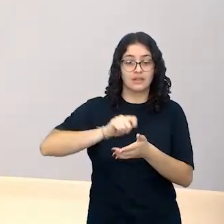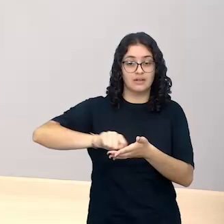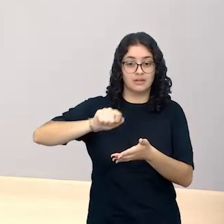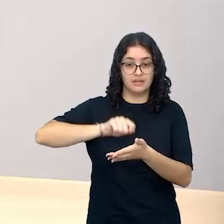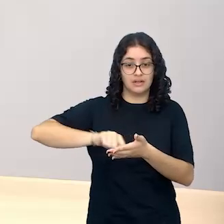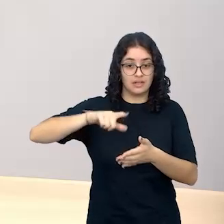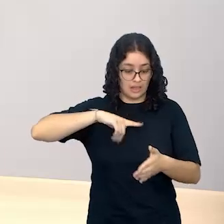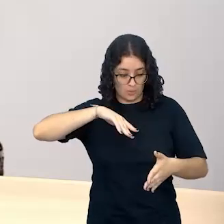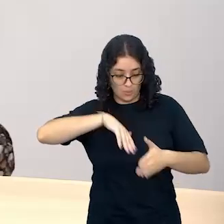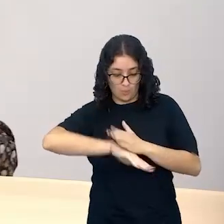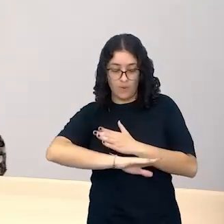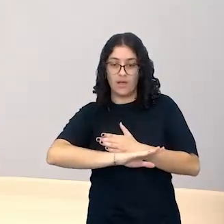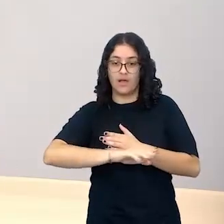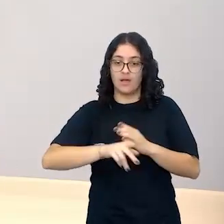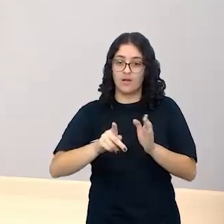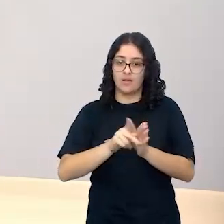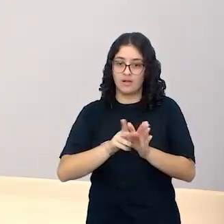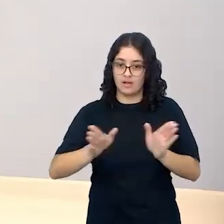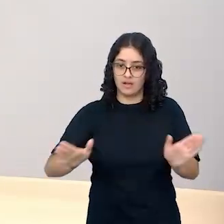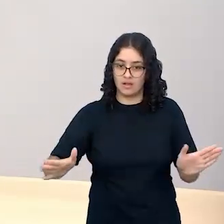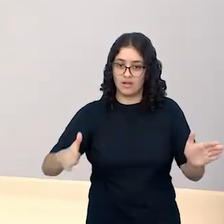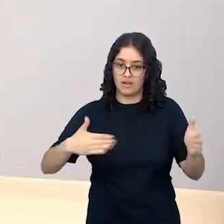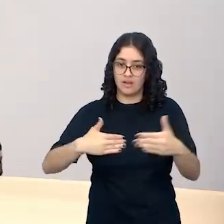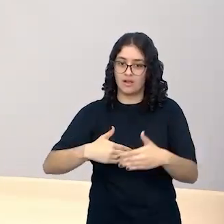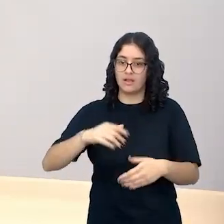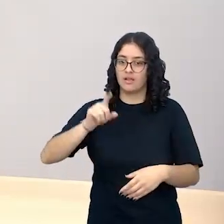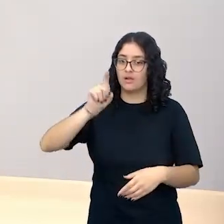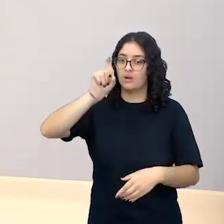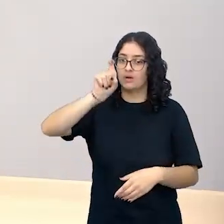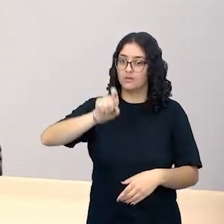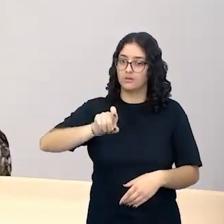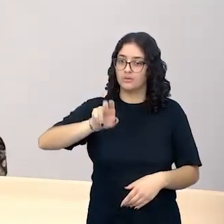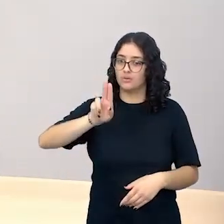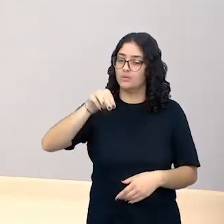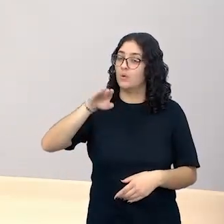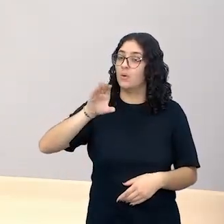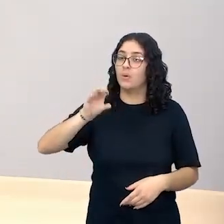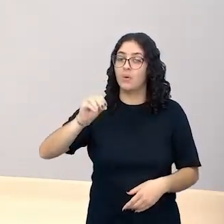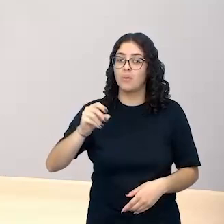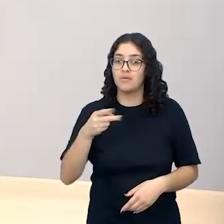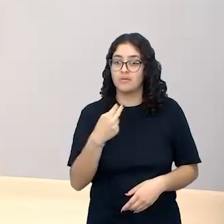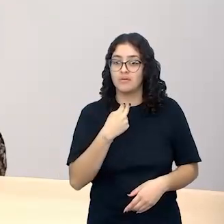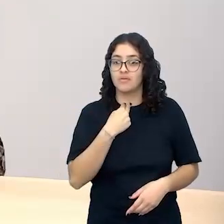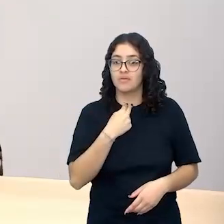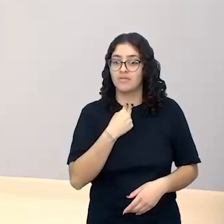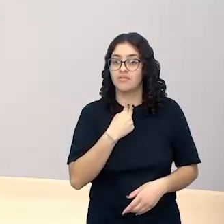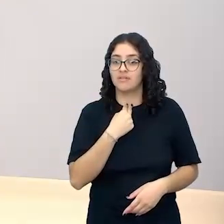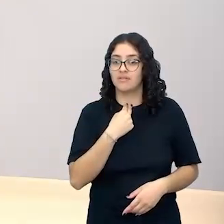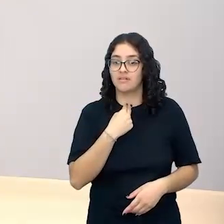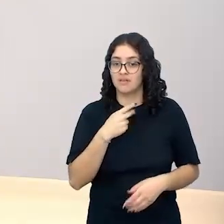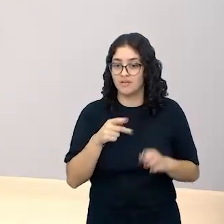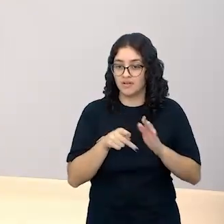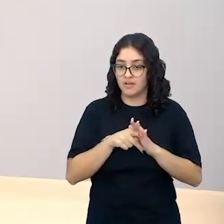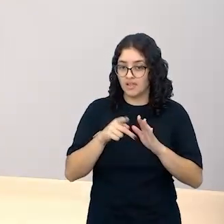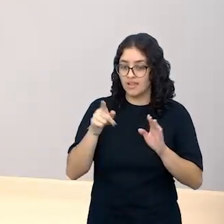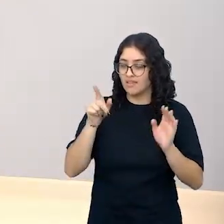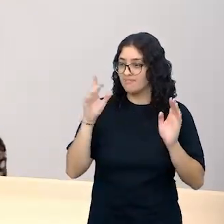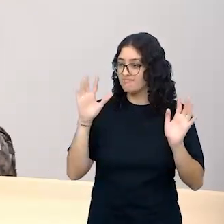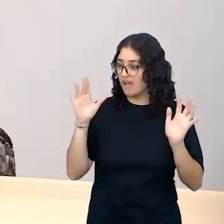estarem guardados, né, em caixa de chumbos, de chumbo, que não podem ser manuseado com